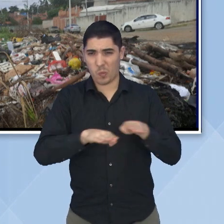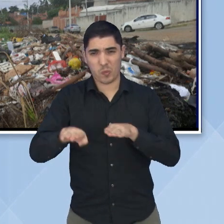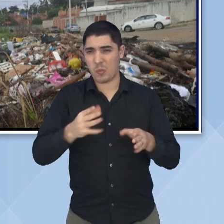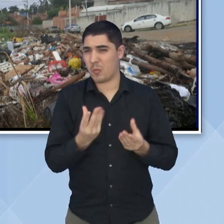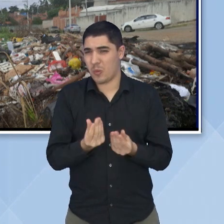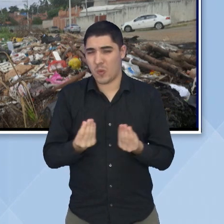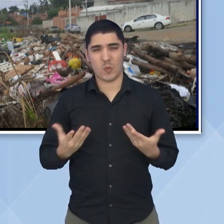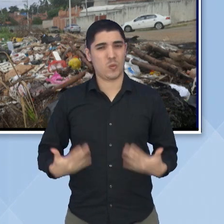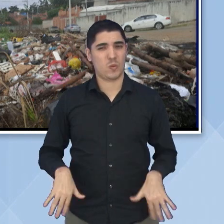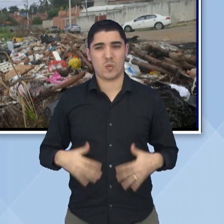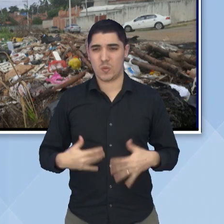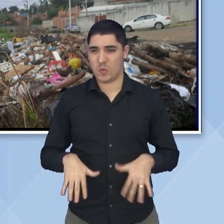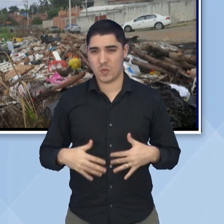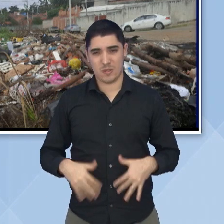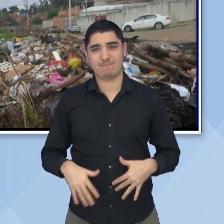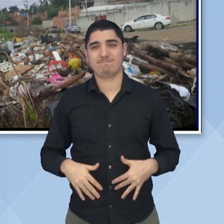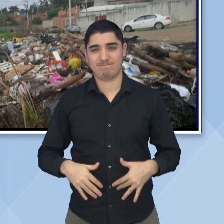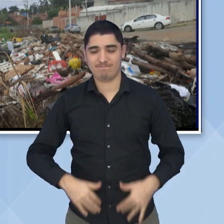favor, outra aí.